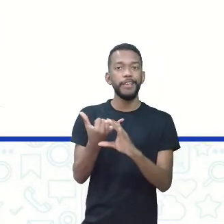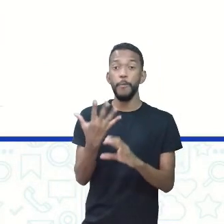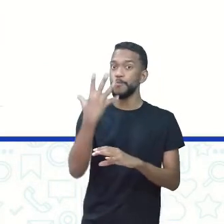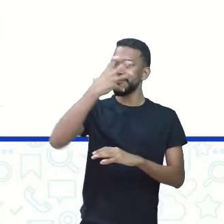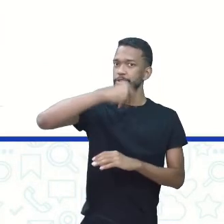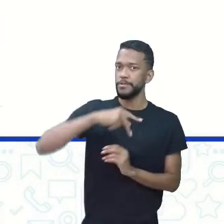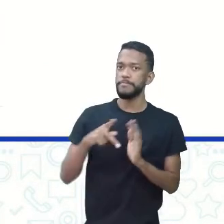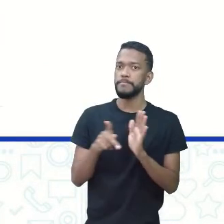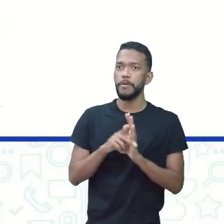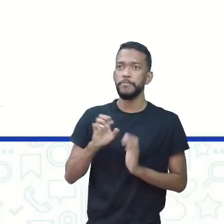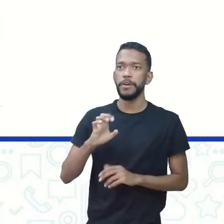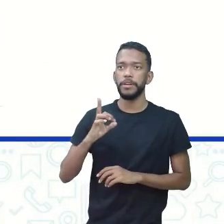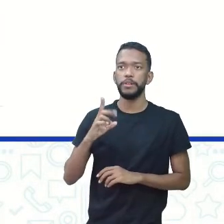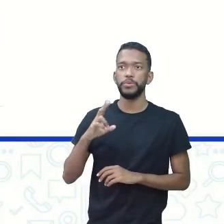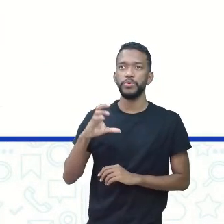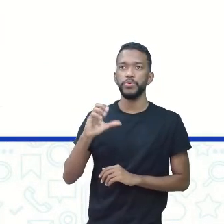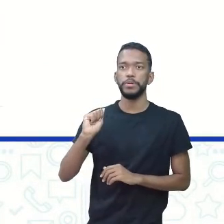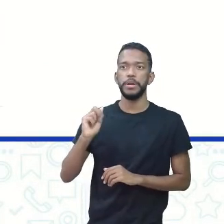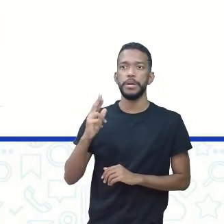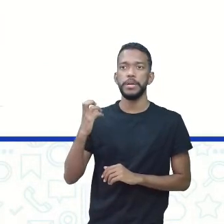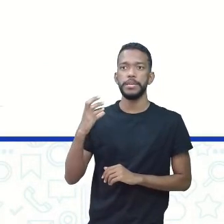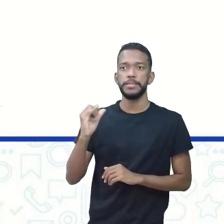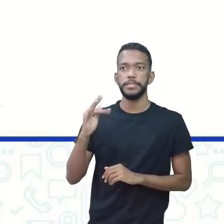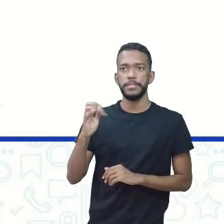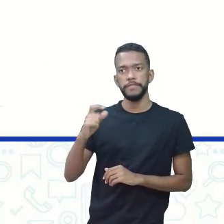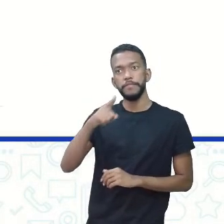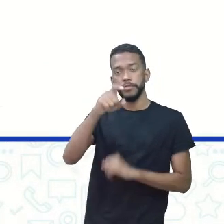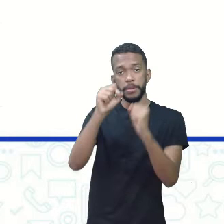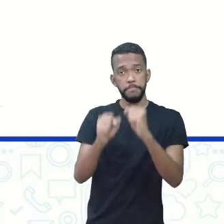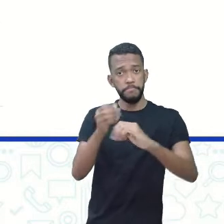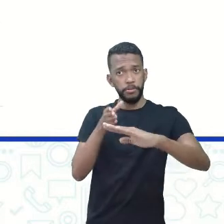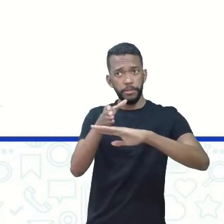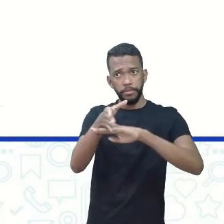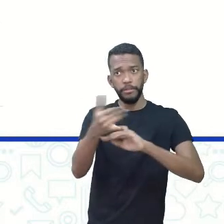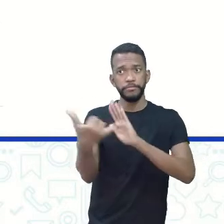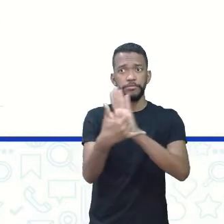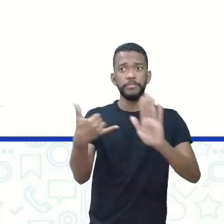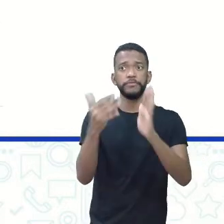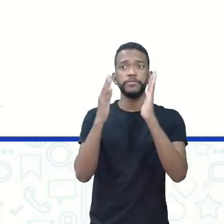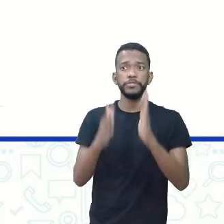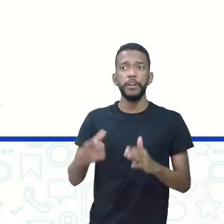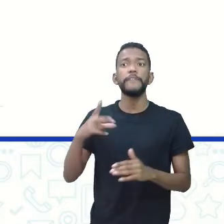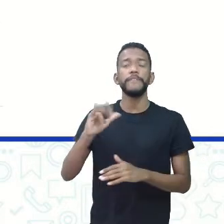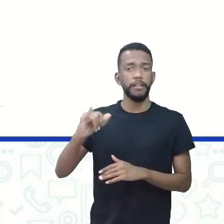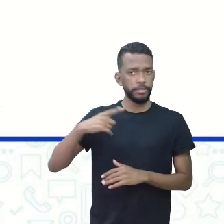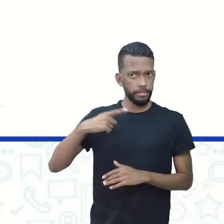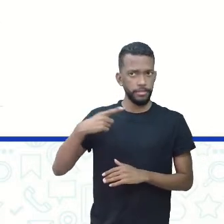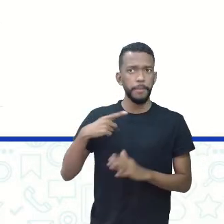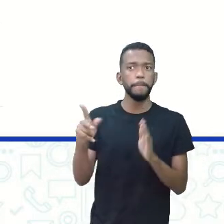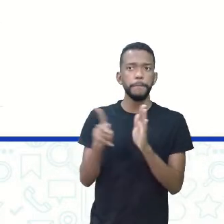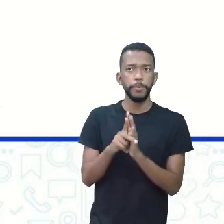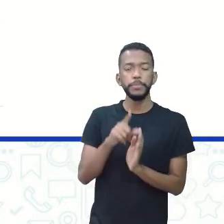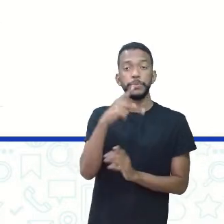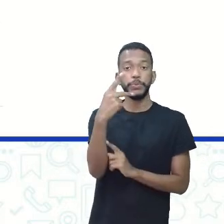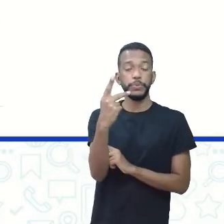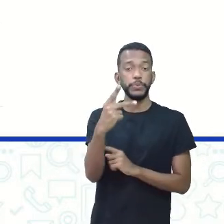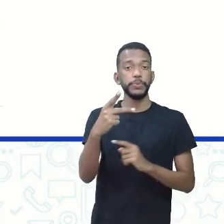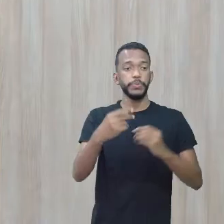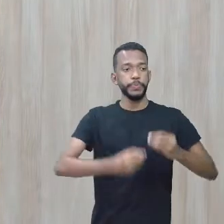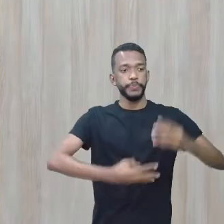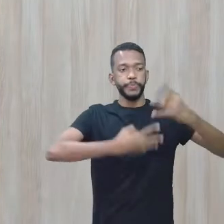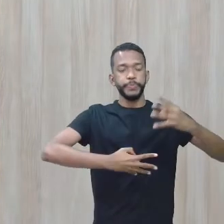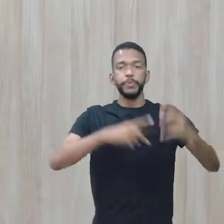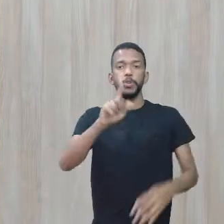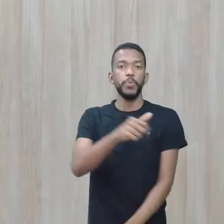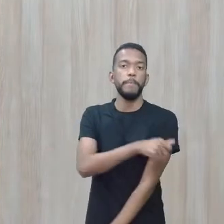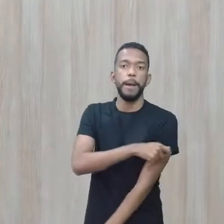você pode se inscrever nesse canal, vai ter a playlist da sua série, lembrando que as aulas estão sendo salvas com a data e com a